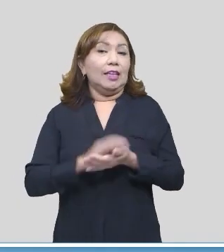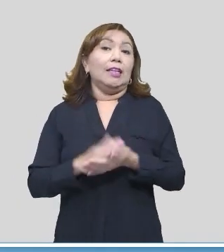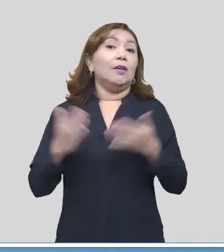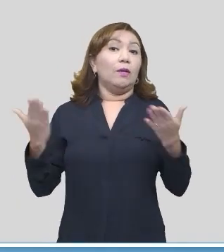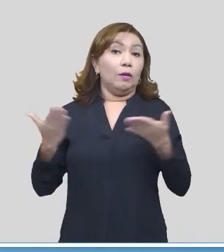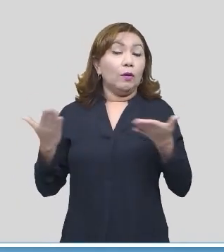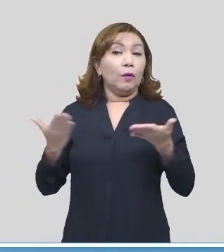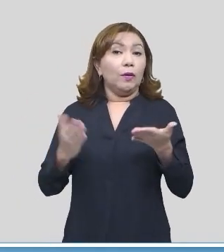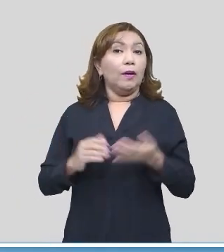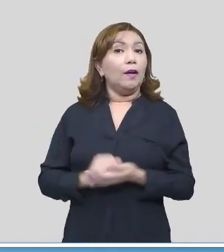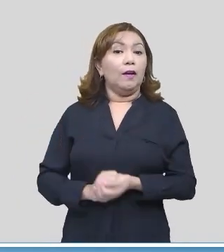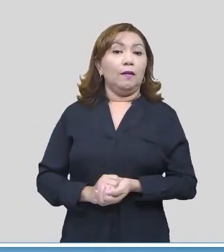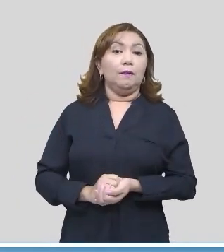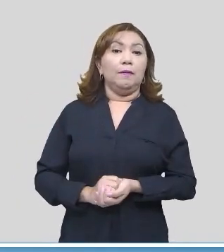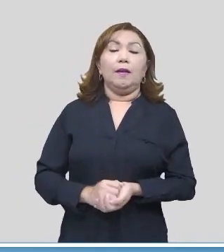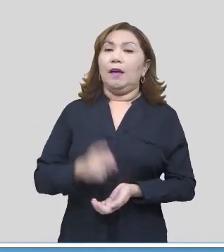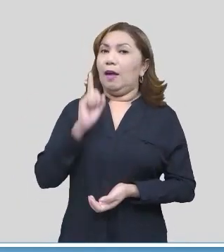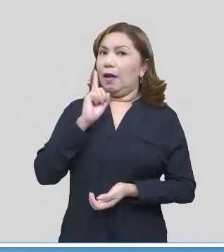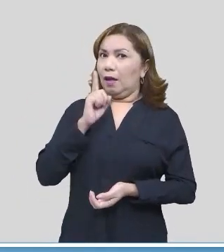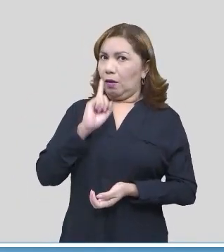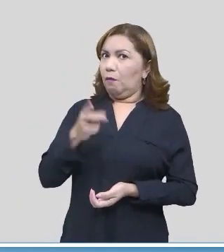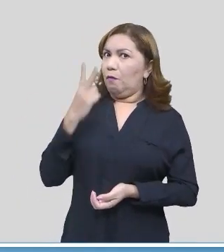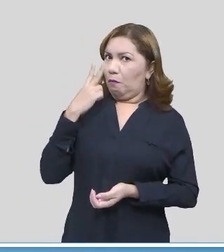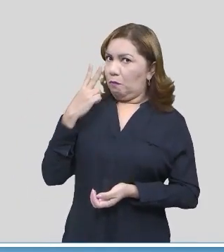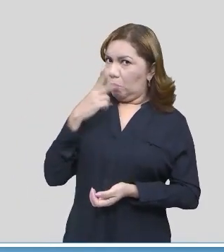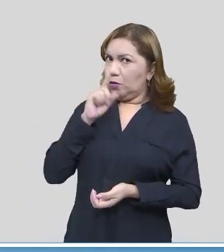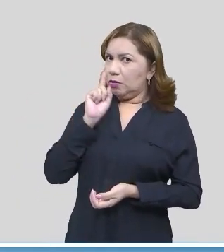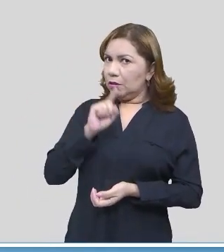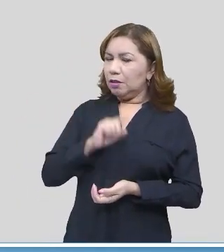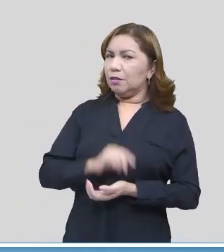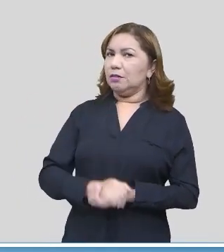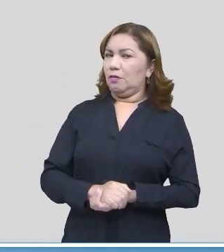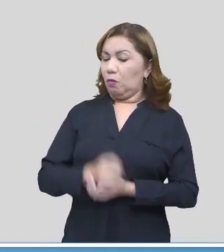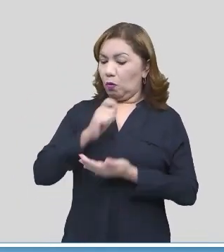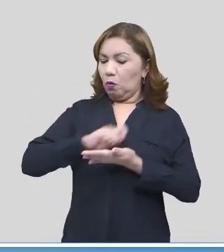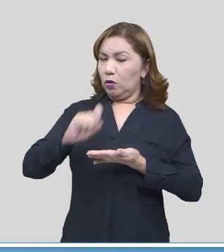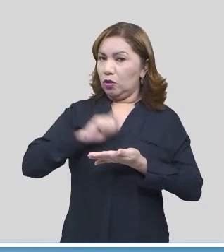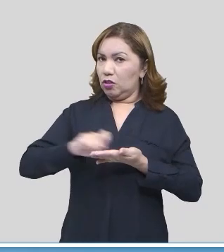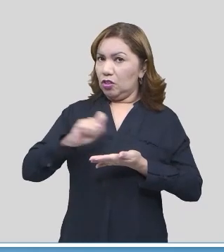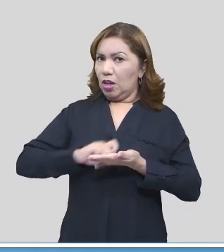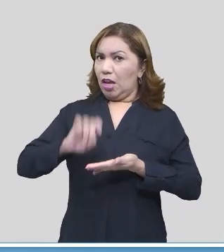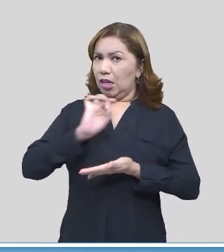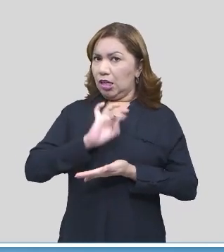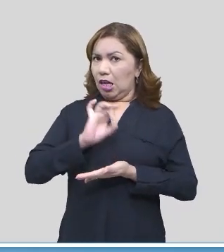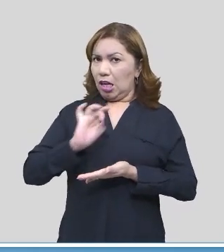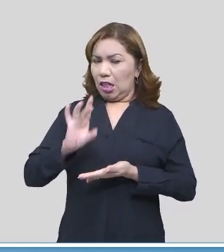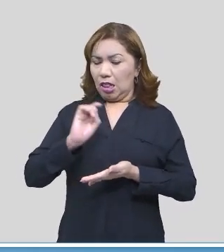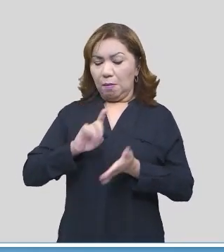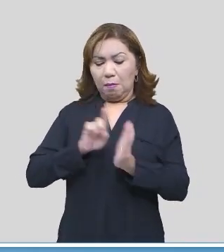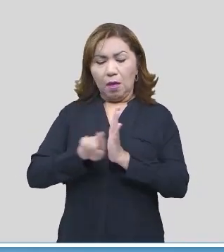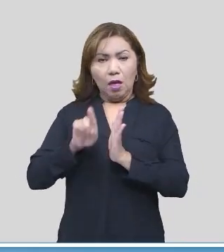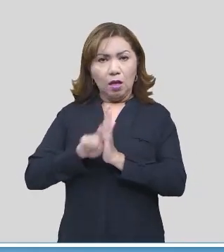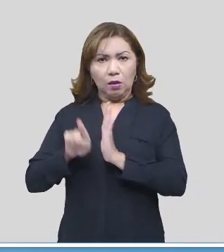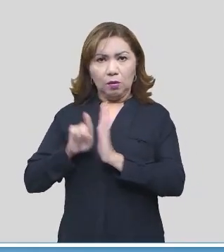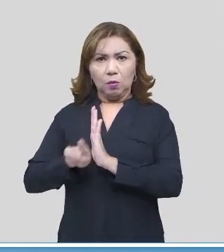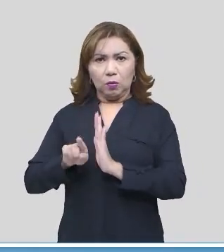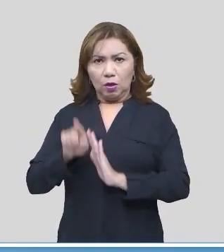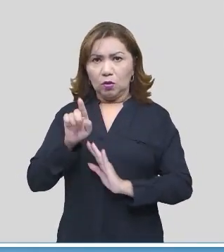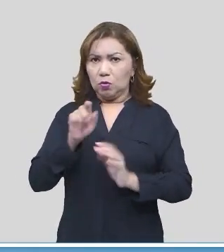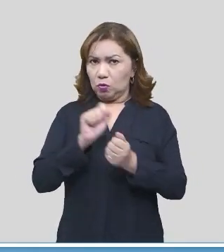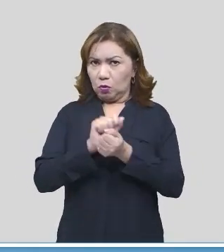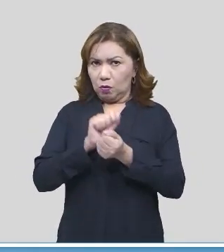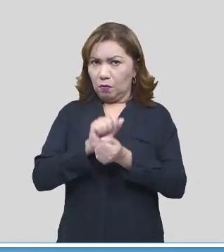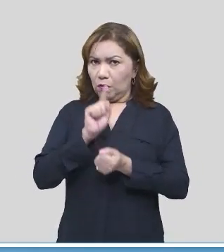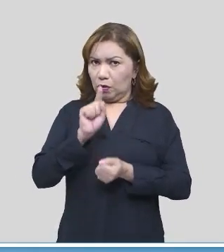vamos juntos, eu quero ouvir a voz de vocês. Nós vamos corrigir cada questão, quero corrigir cada questão aí com você, que com